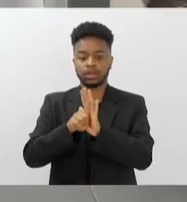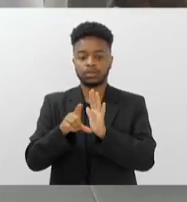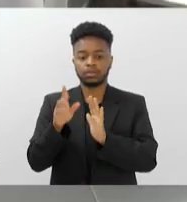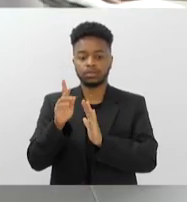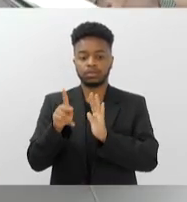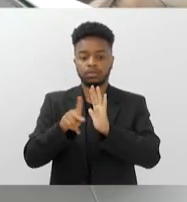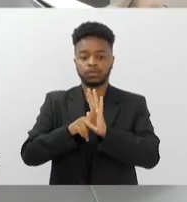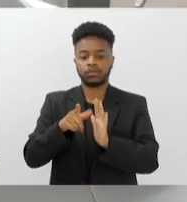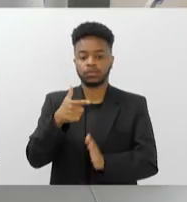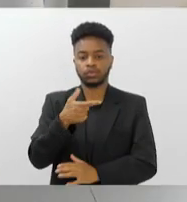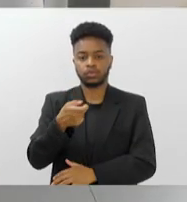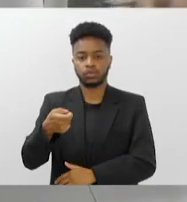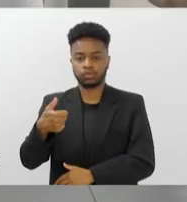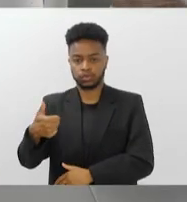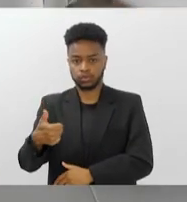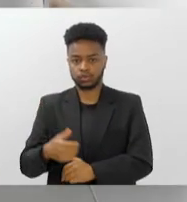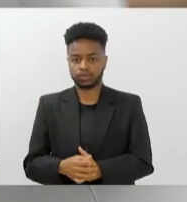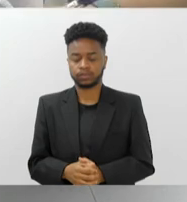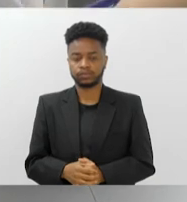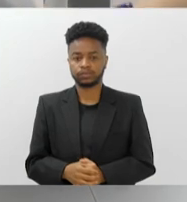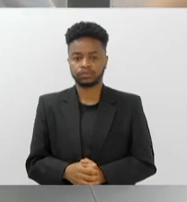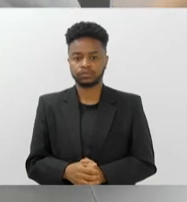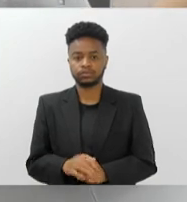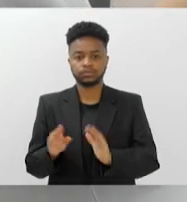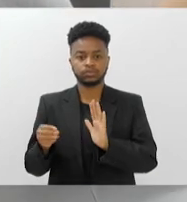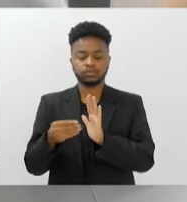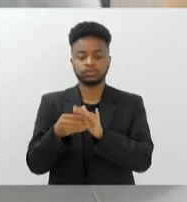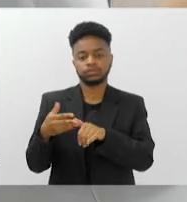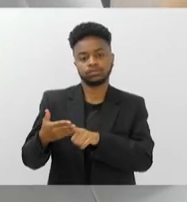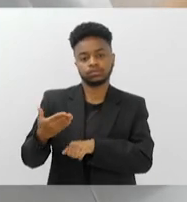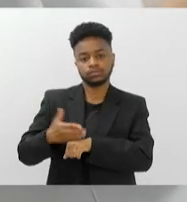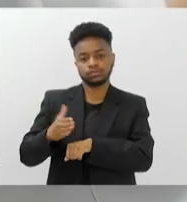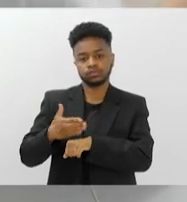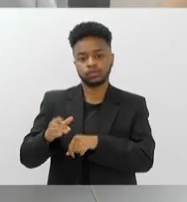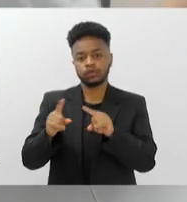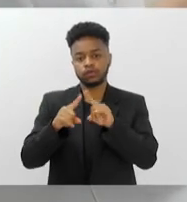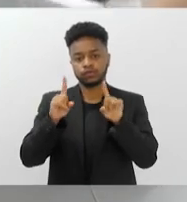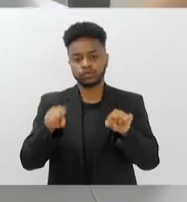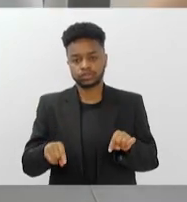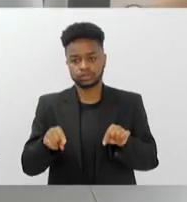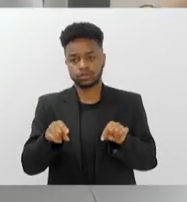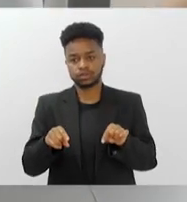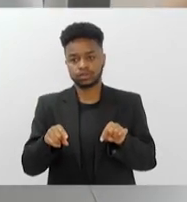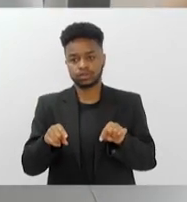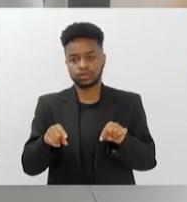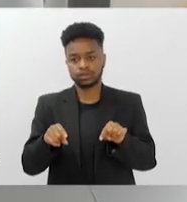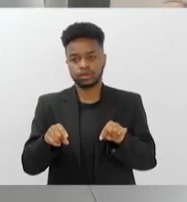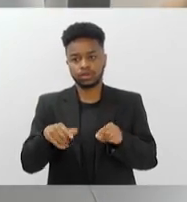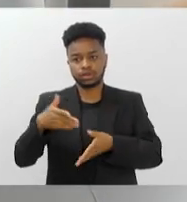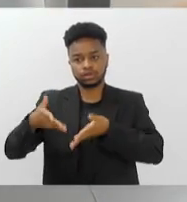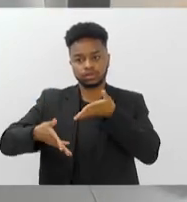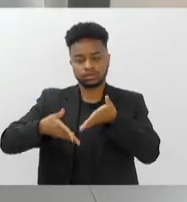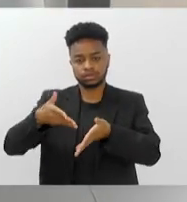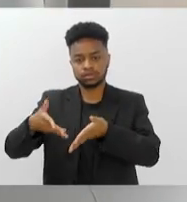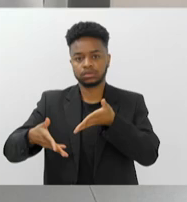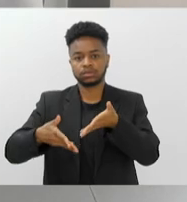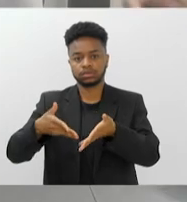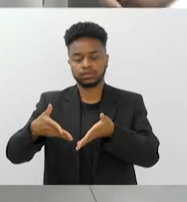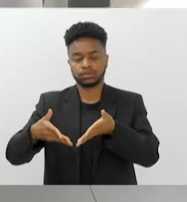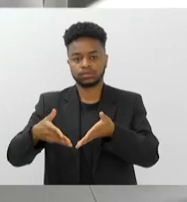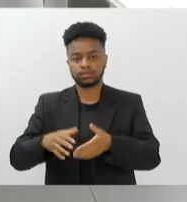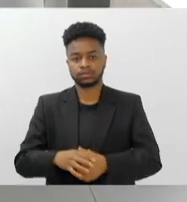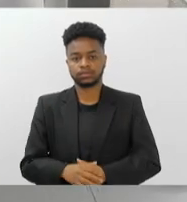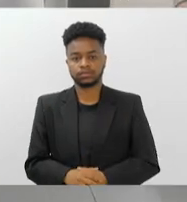na forma que menciona, para determinar o treinamento de servidores de linguagem brasileira de sinais